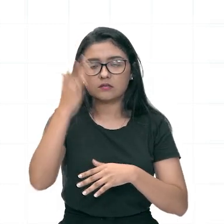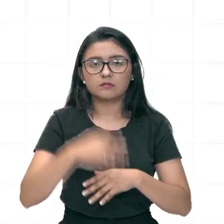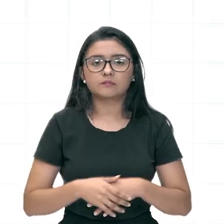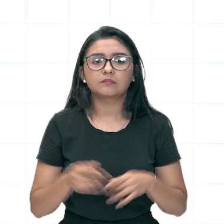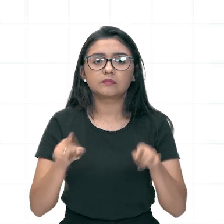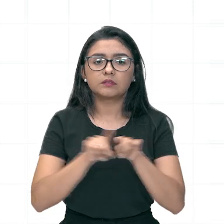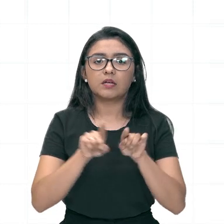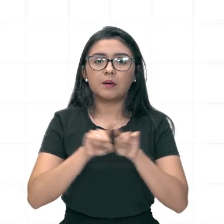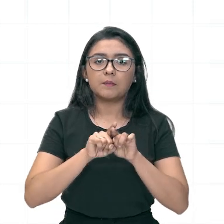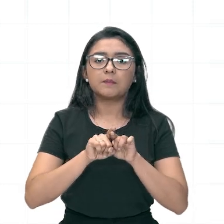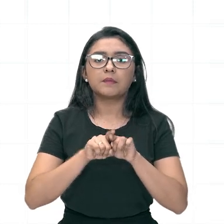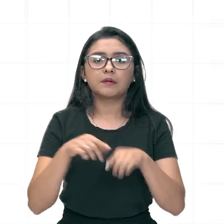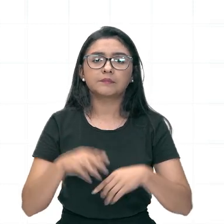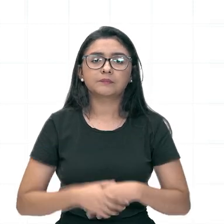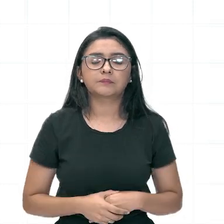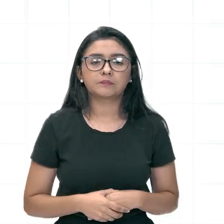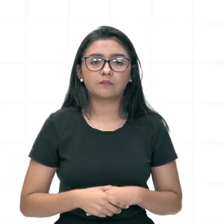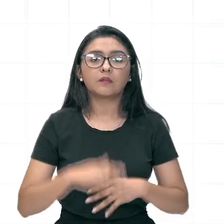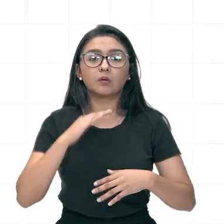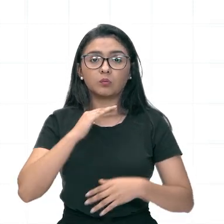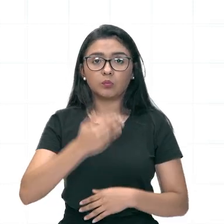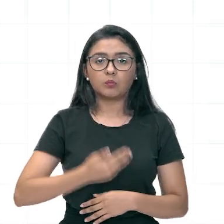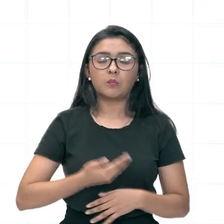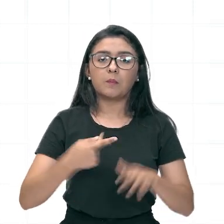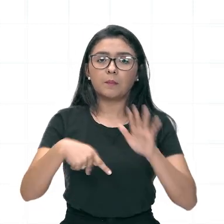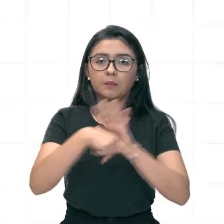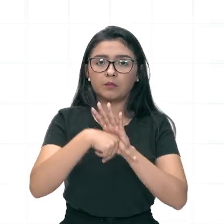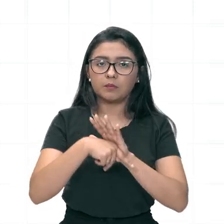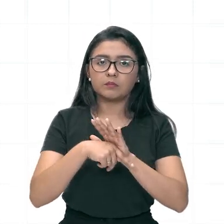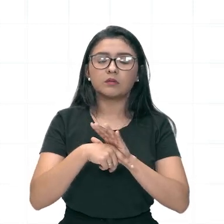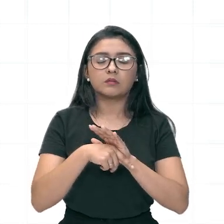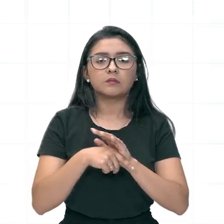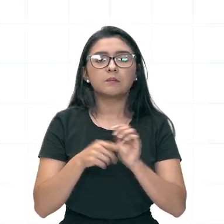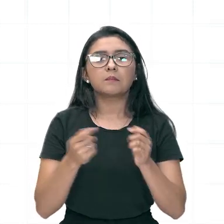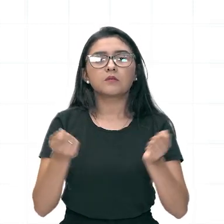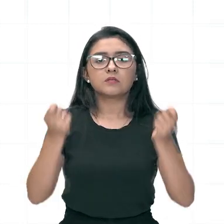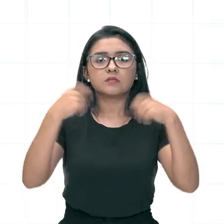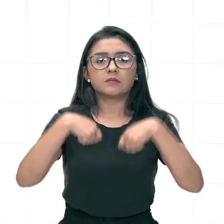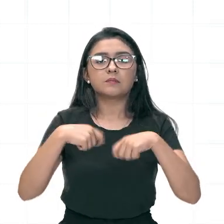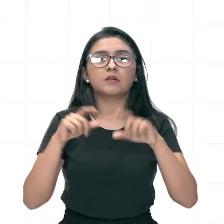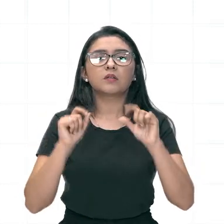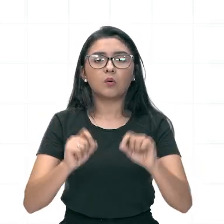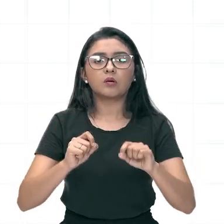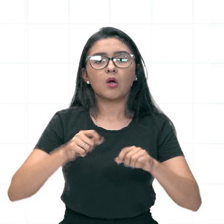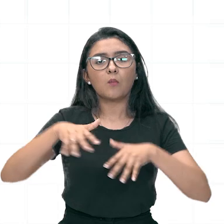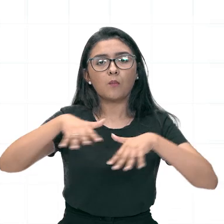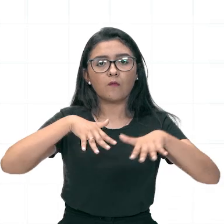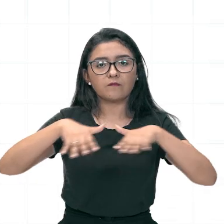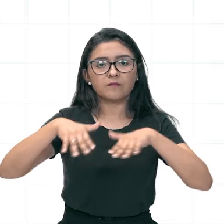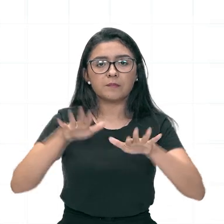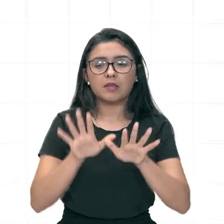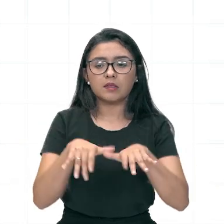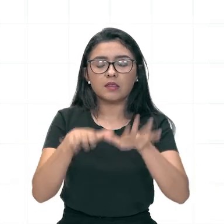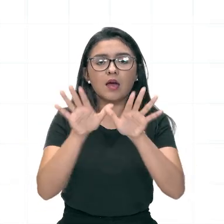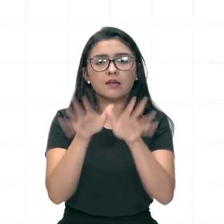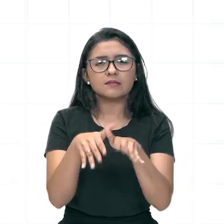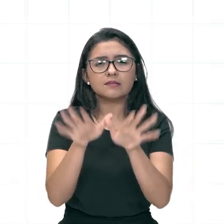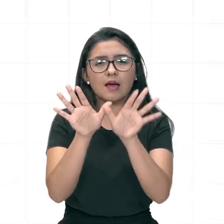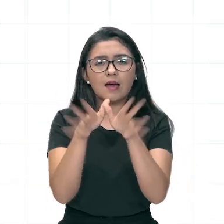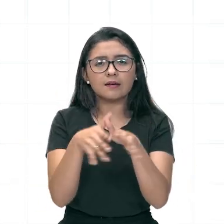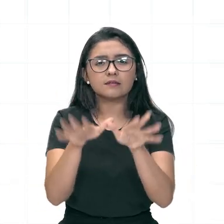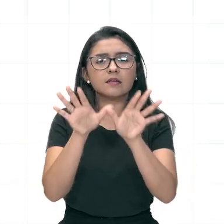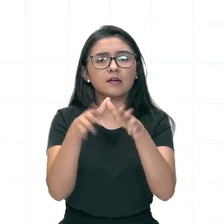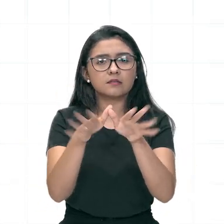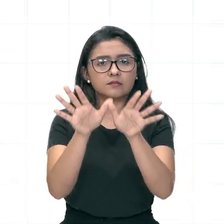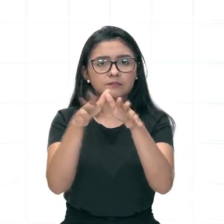E músculos peitorais desenvolvidos, que garantem a movimentação das asas, né? Então, esses músculos na região do peitoral aí do